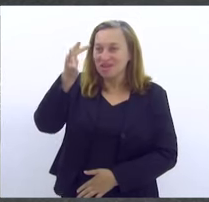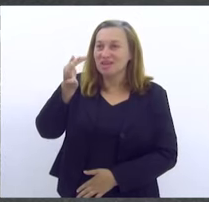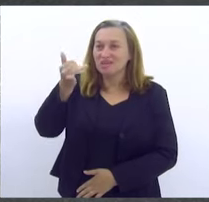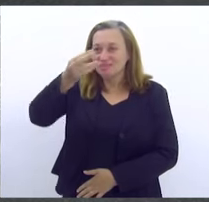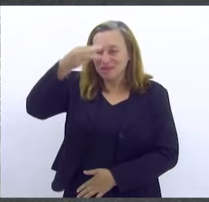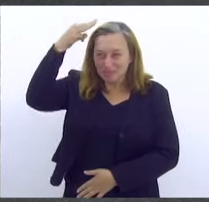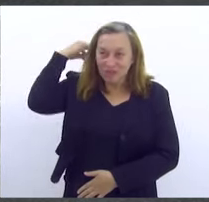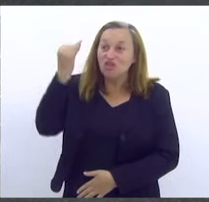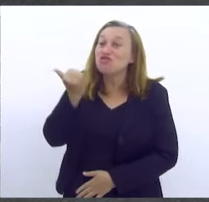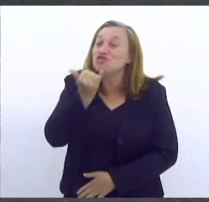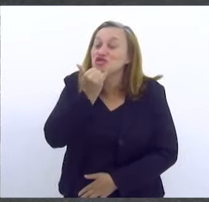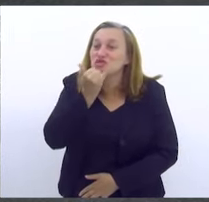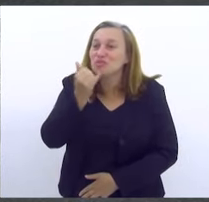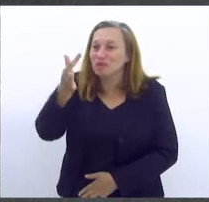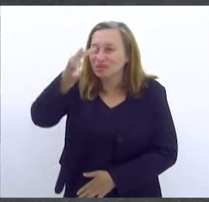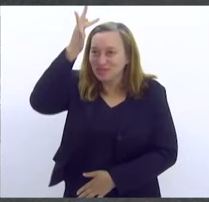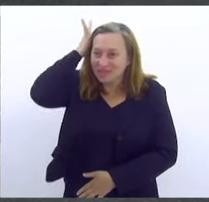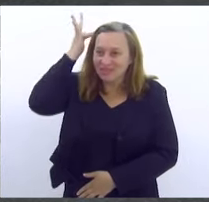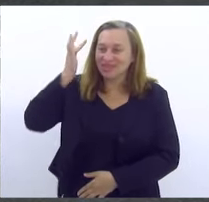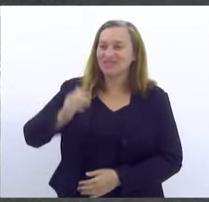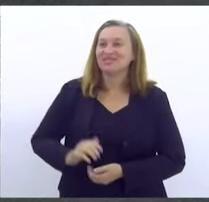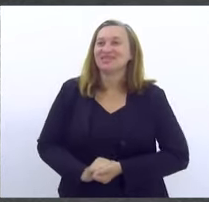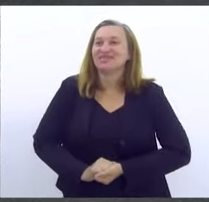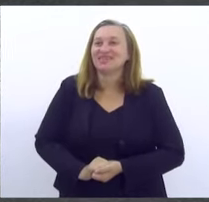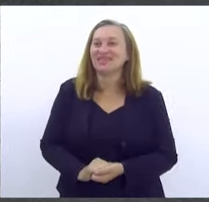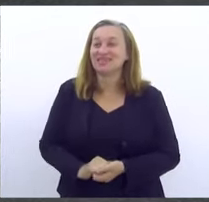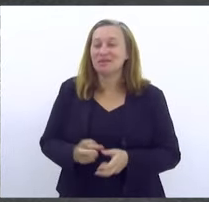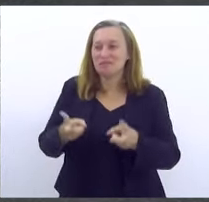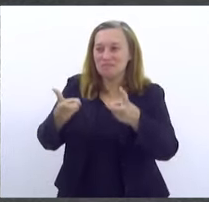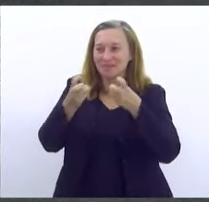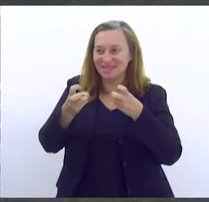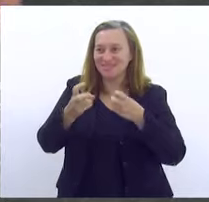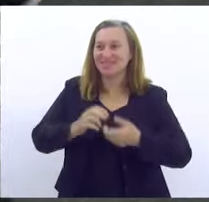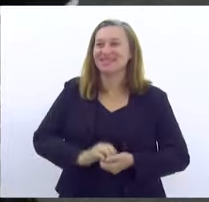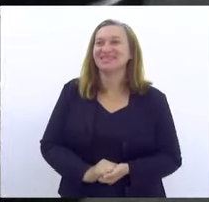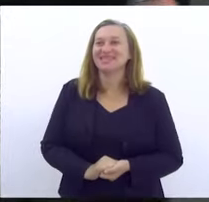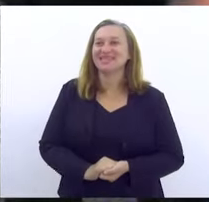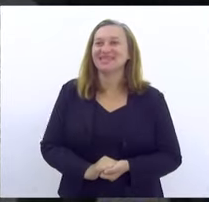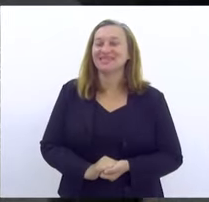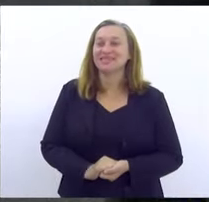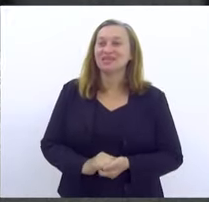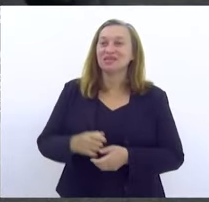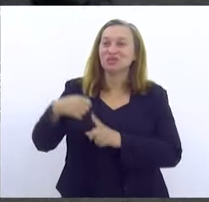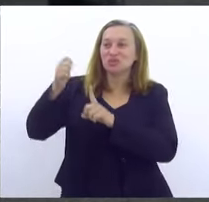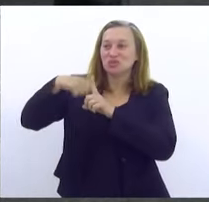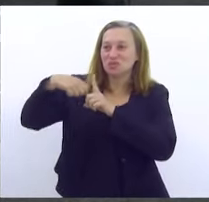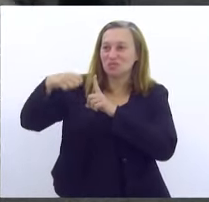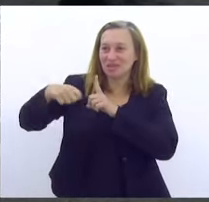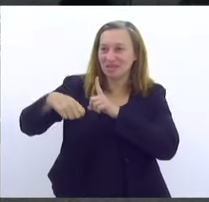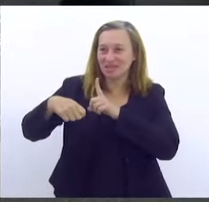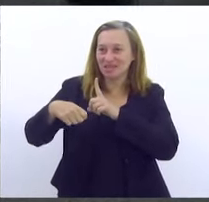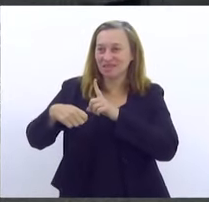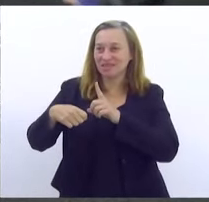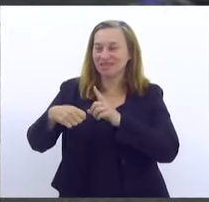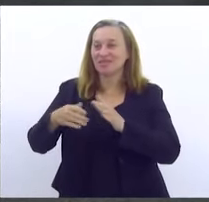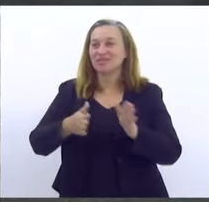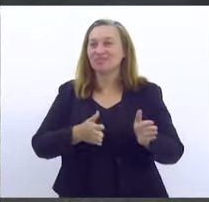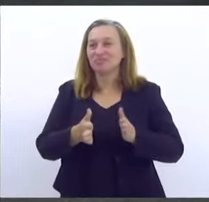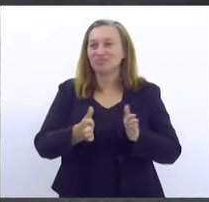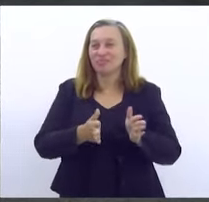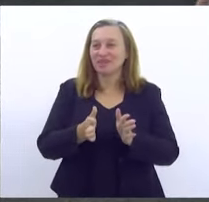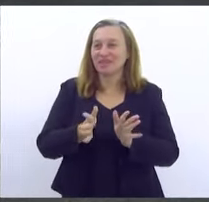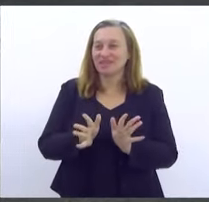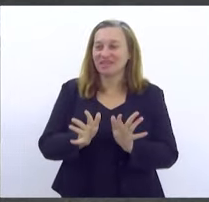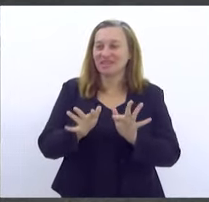Me perdoe. Deputado Fred Pacheco, perceber, de uns meses para cá, no expediente inicial,